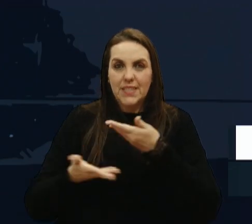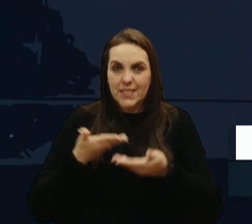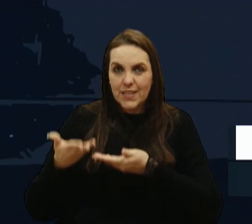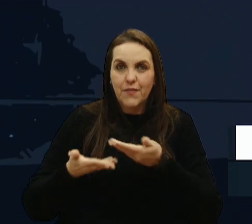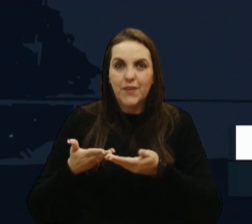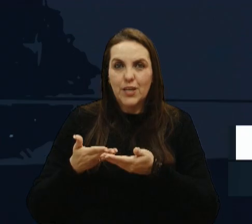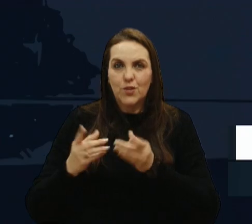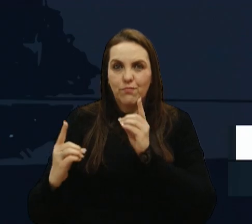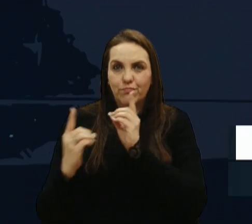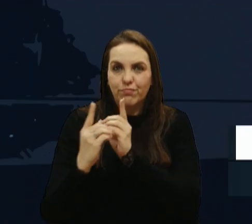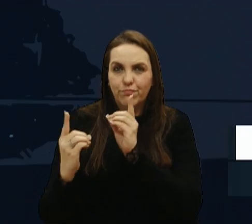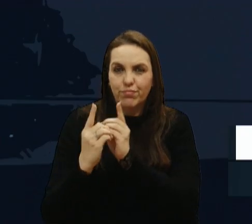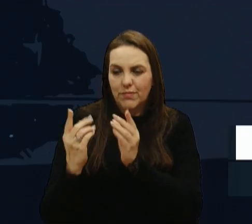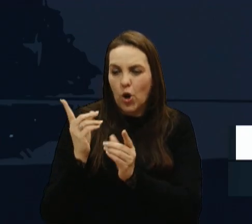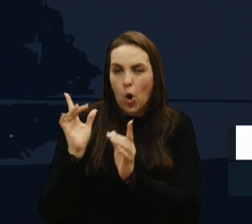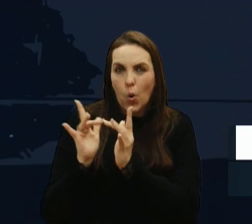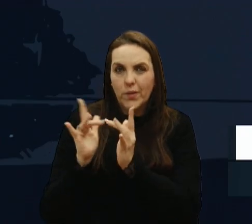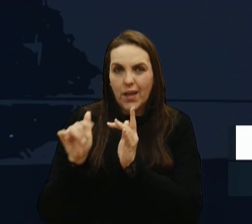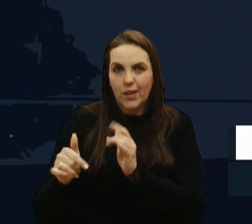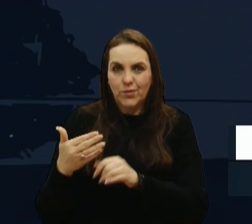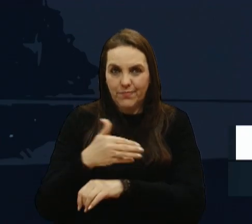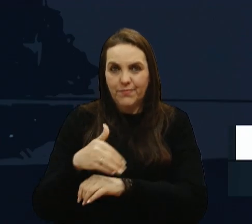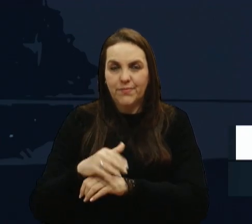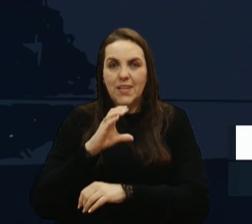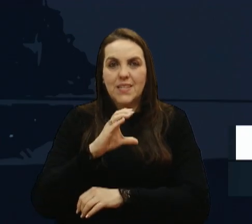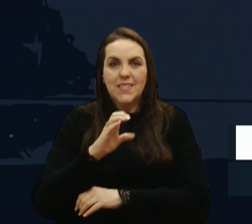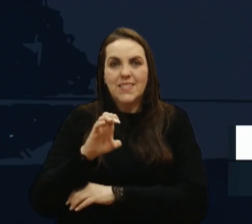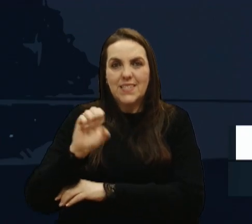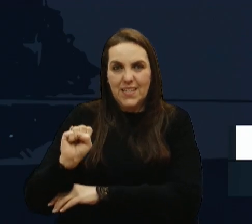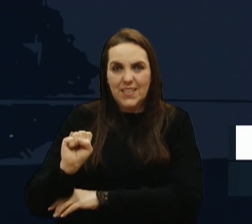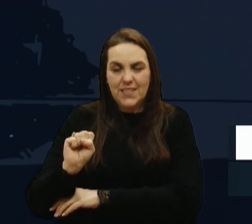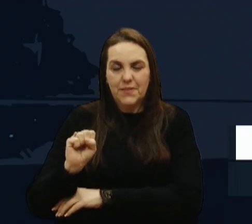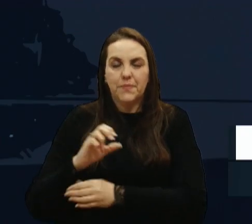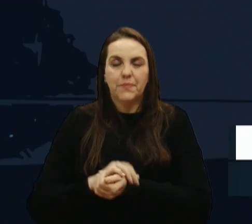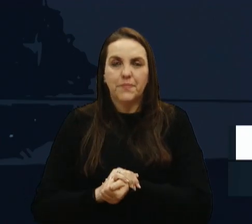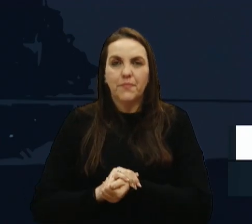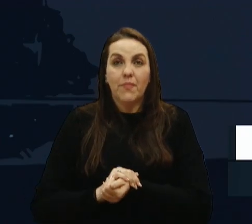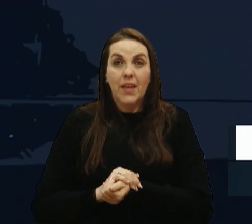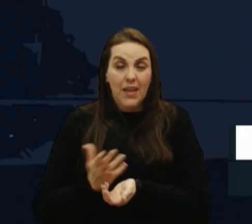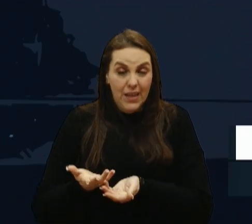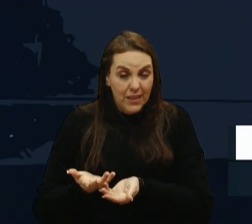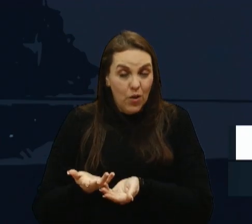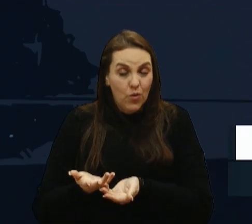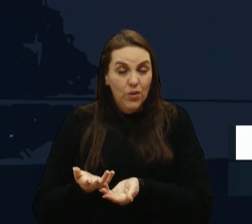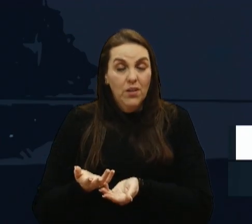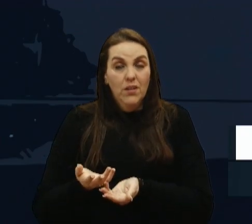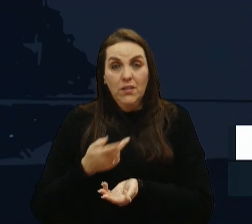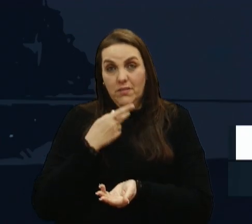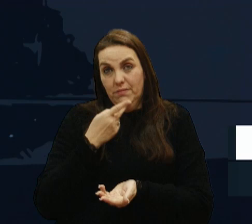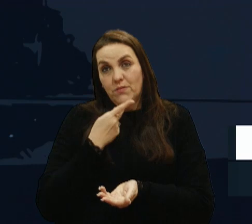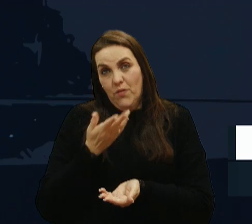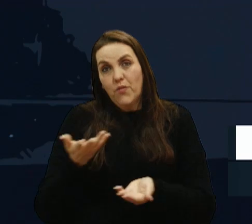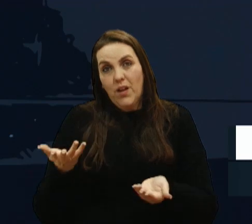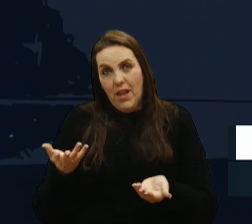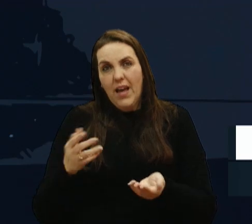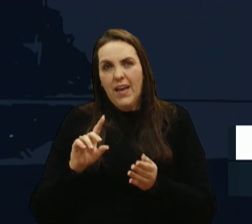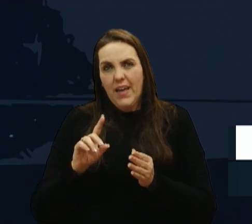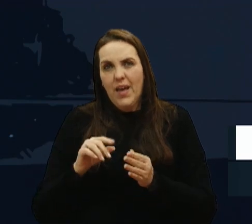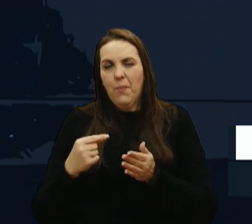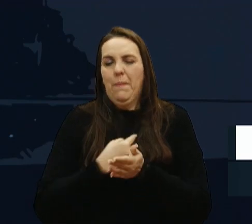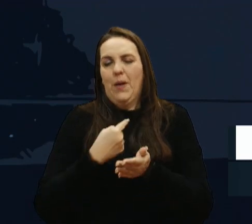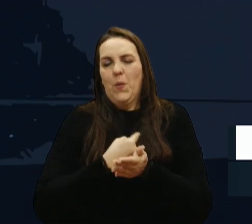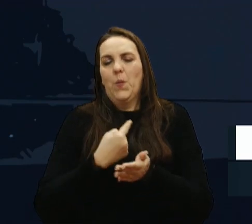de abordagem. O CESO, Serviço Especializado de Abordagem Social. Diga-se de passagem, e eu sei que é um questionamento que eu vou